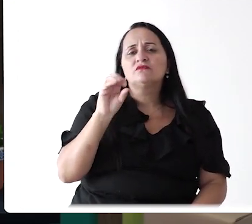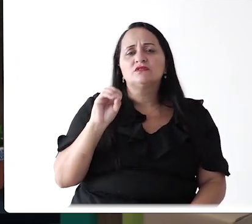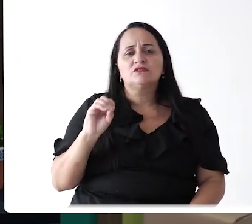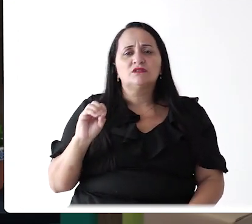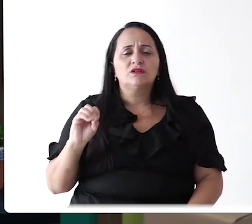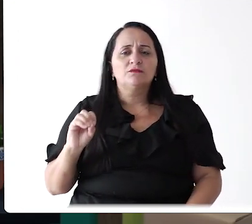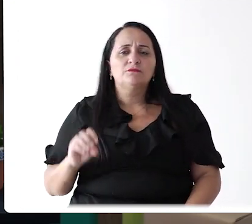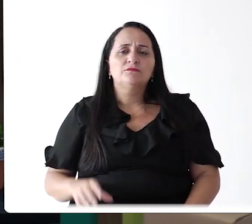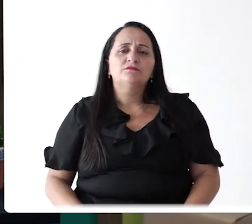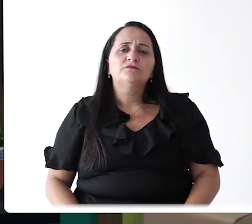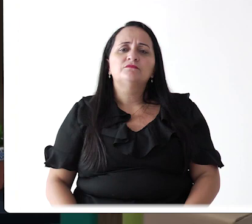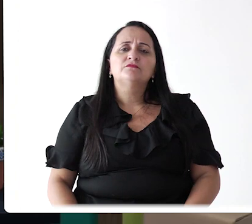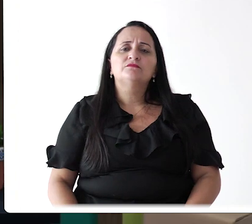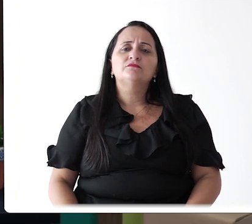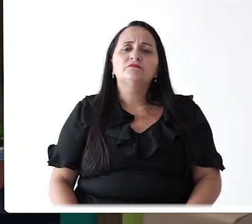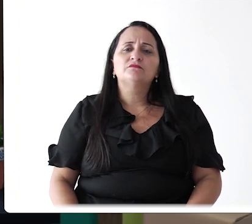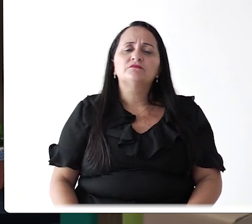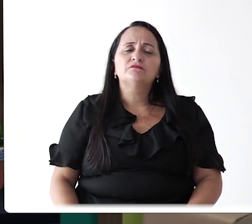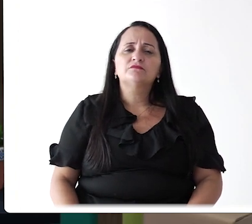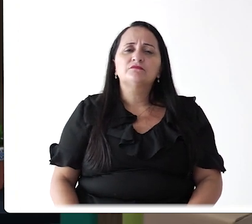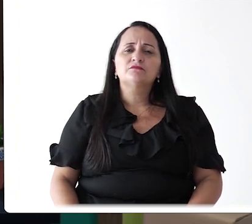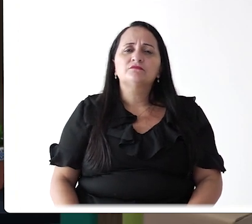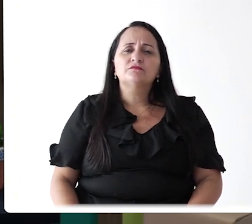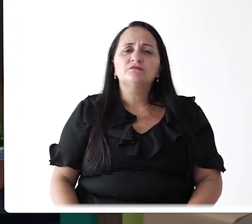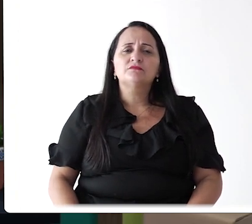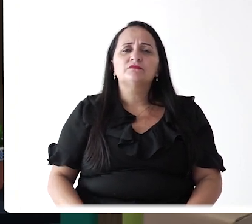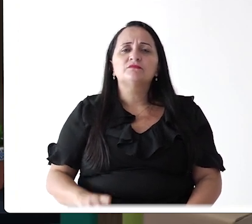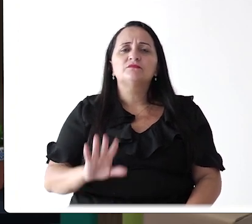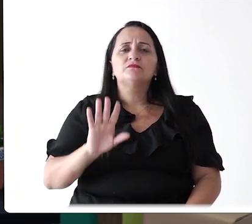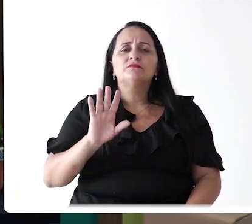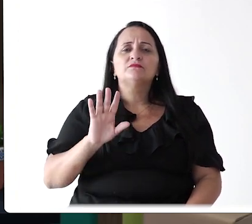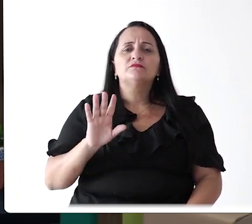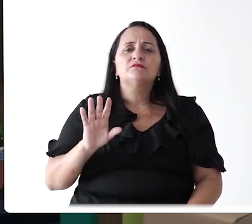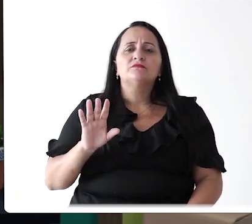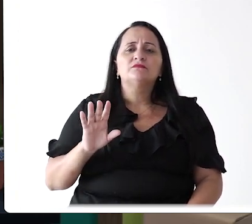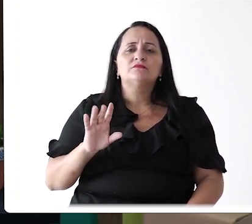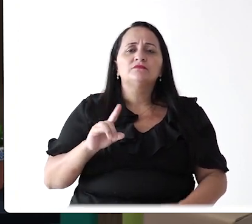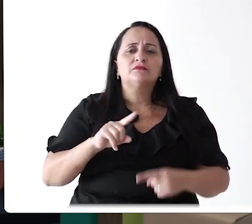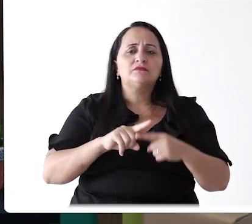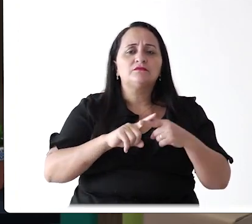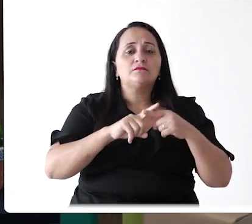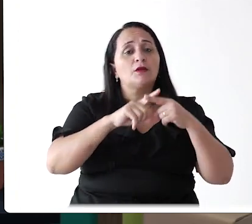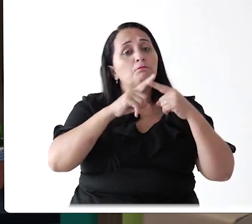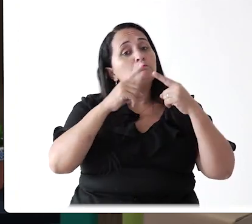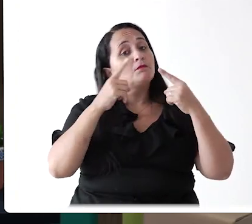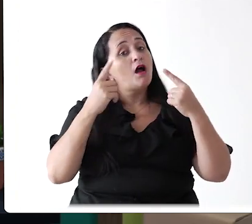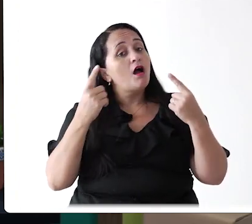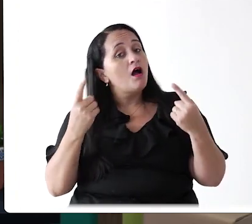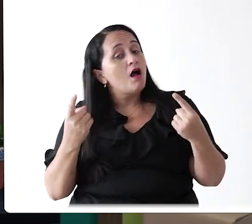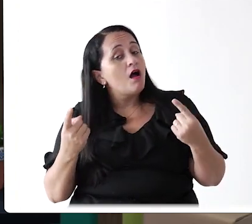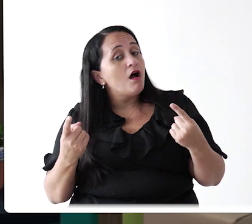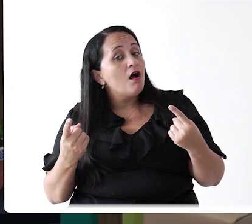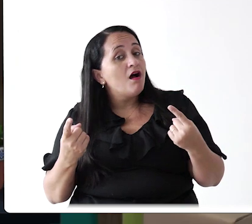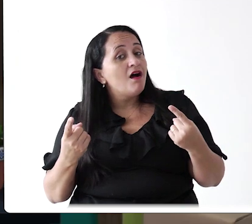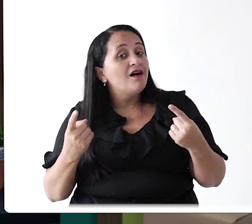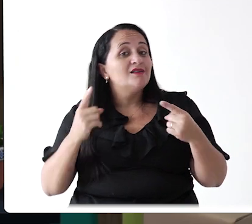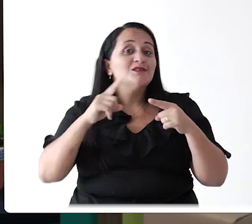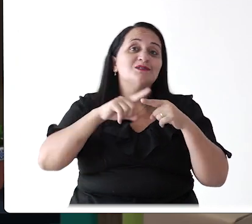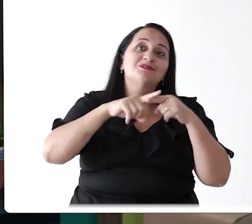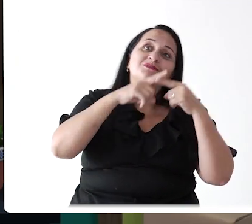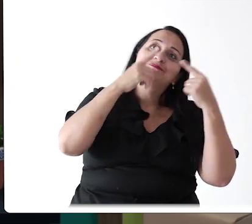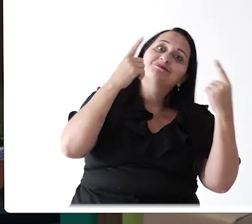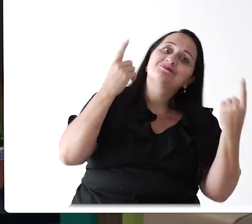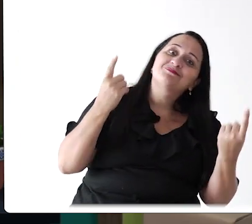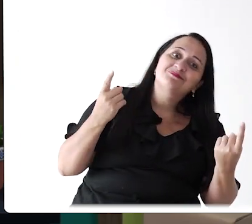uma preposição adversativa. Mas, ou porém,